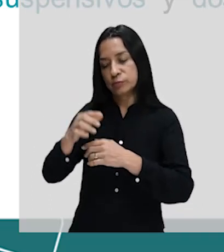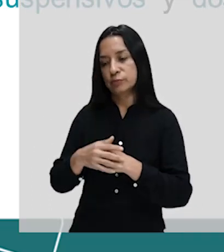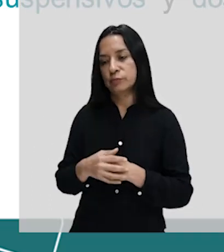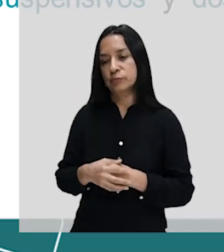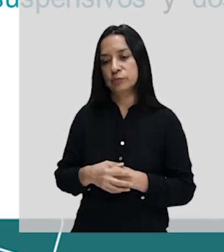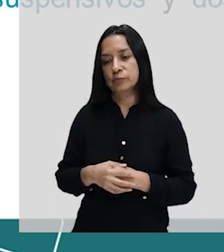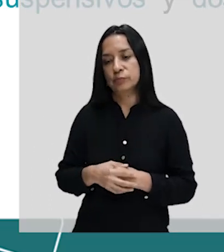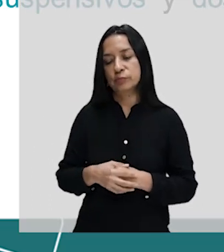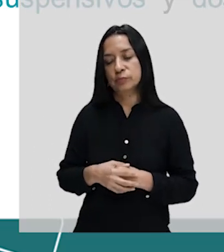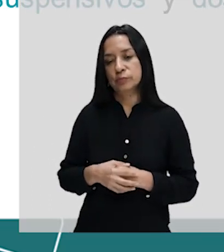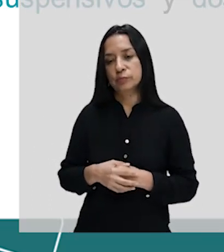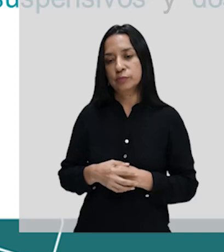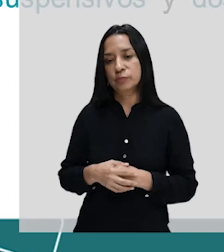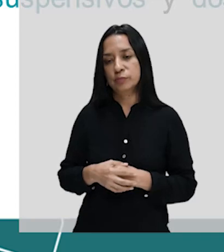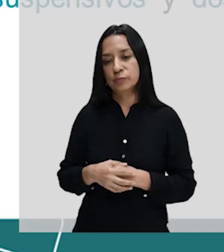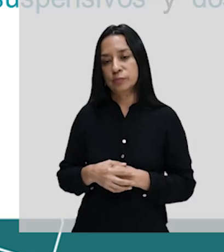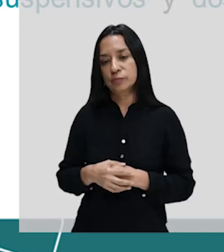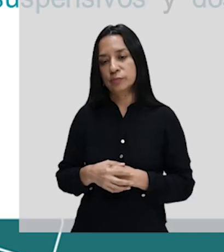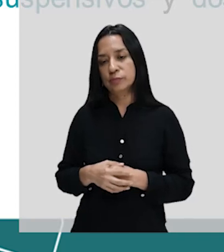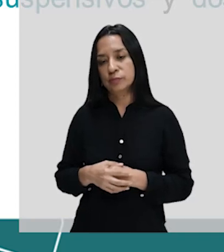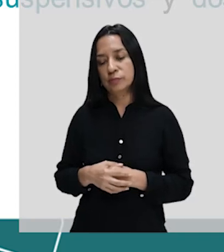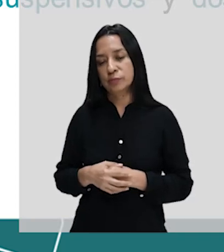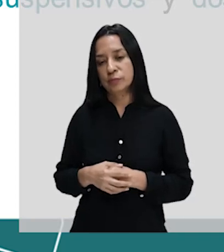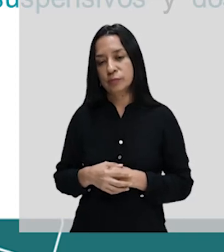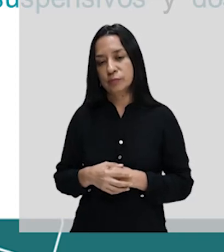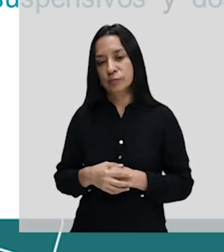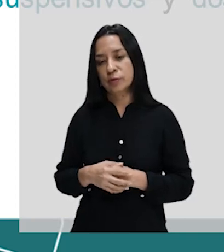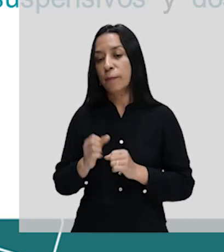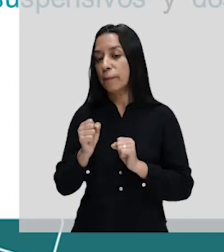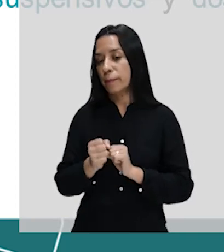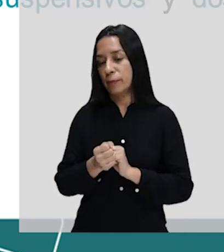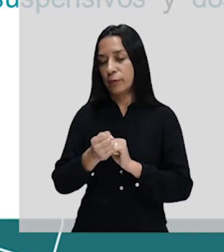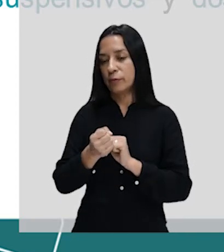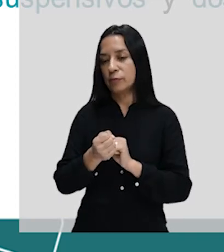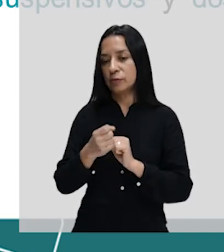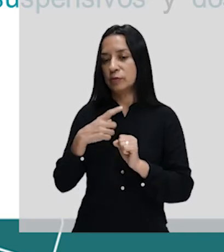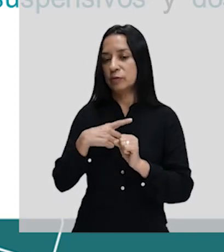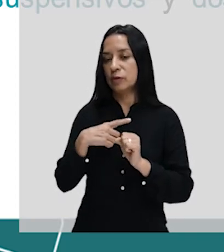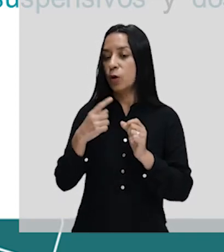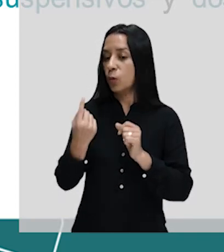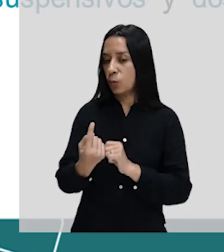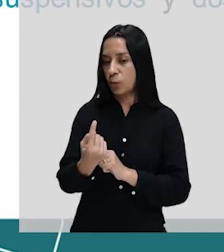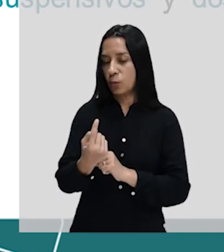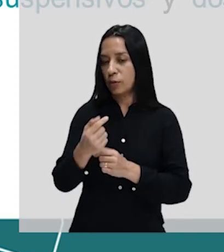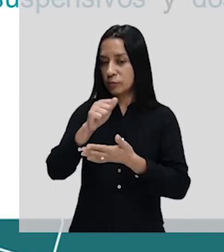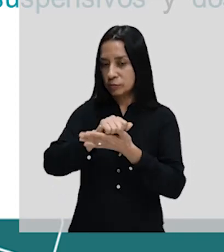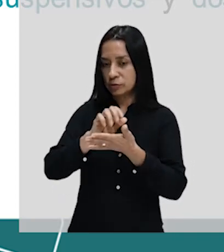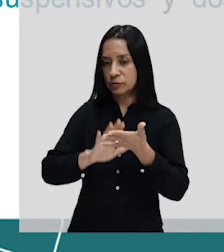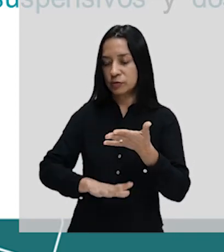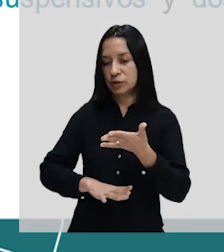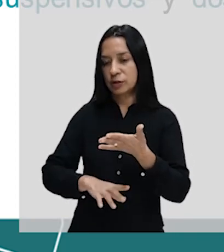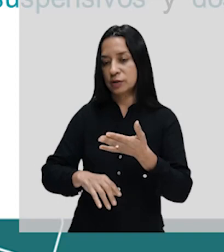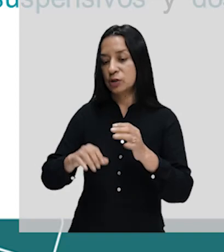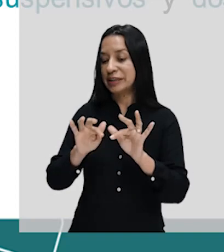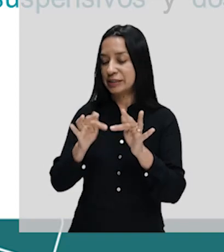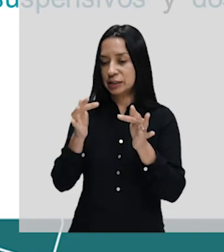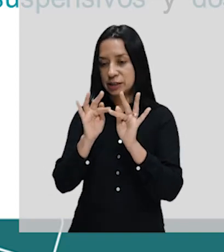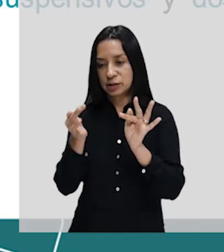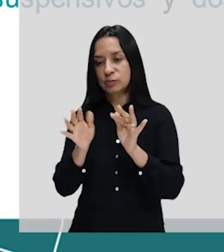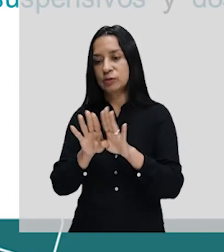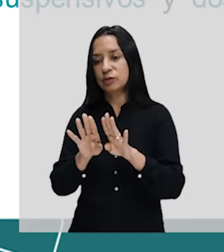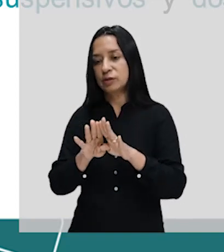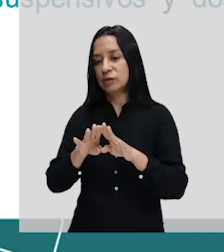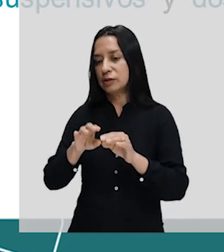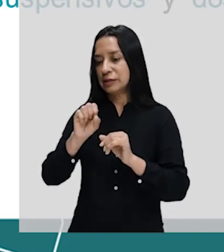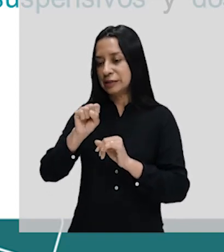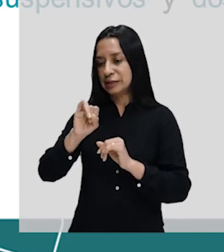tipos. Quantos signos ortográficos eu ocupo para uma única tarefa? Signo simples e